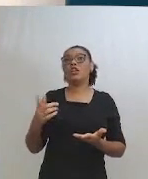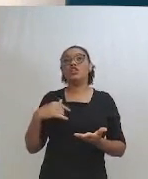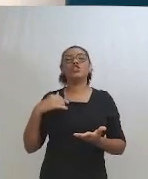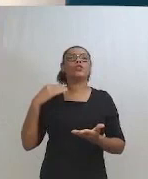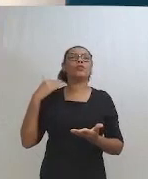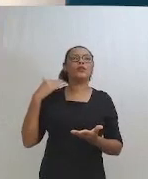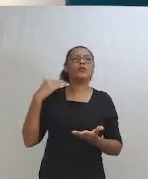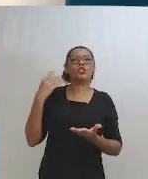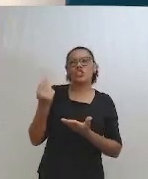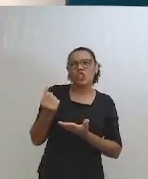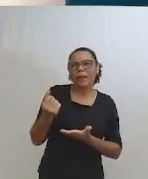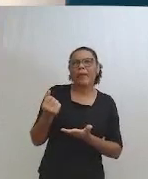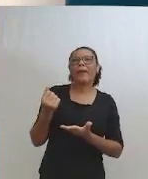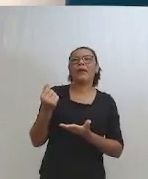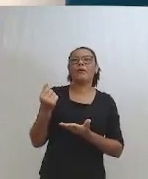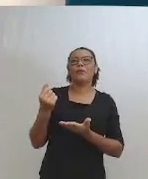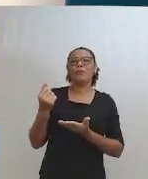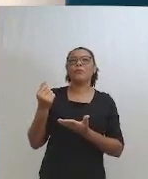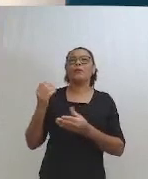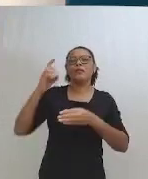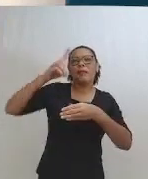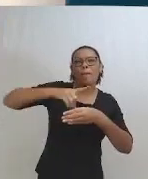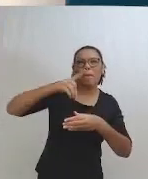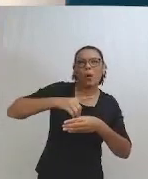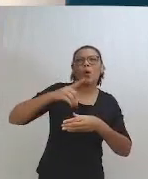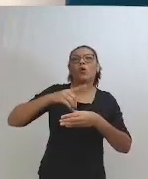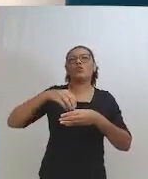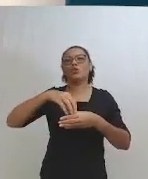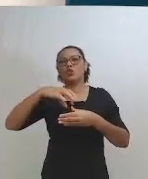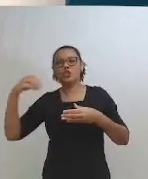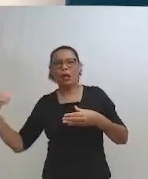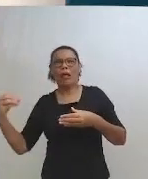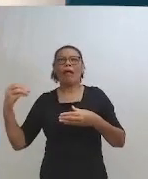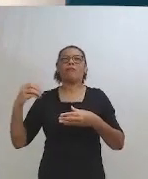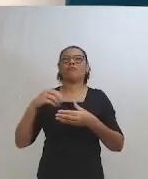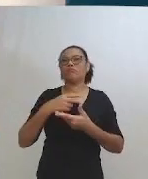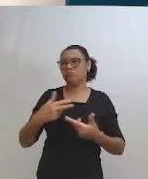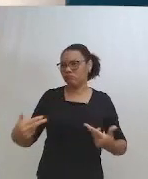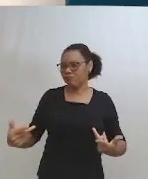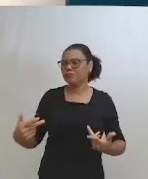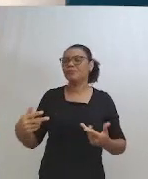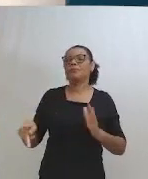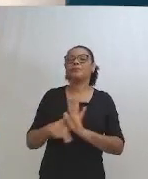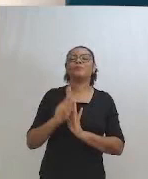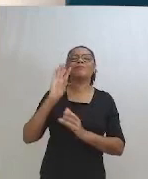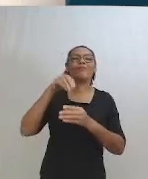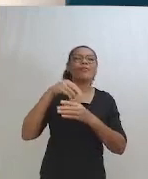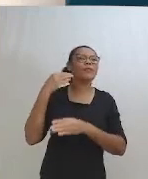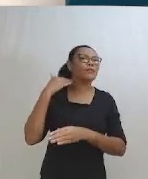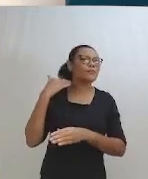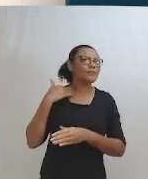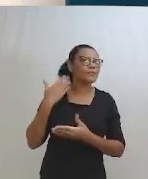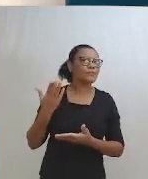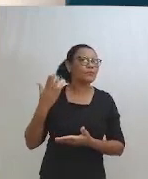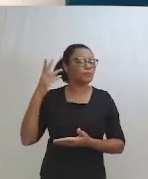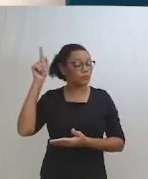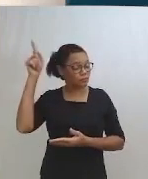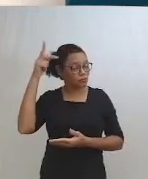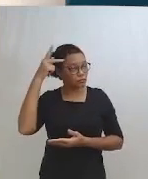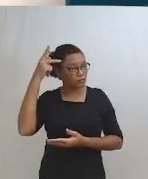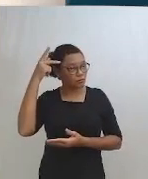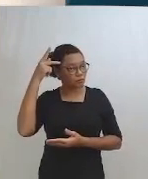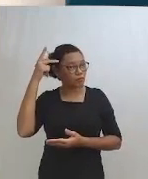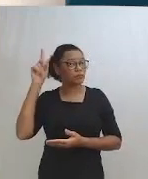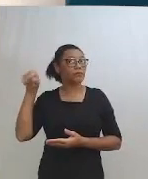acesso ainda com a CPMF, e ali, a partir dali, fazia uma autuação, era um caso de São Paulo, do interior de São Paulo, fazia a autuação e mandava ao Ministério